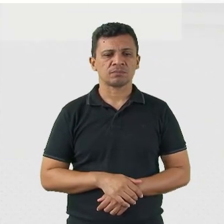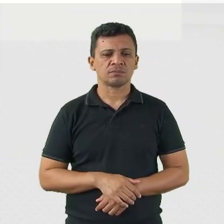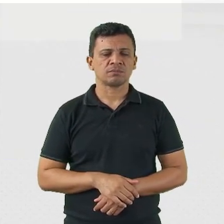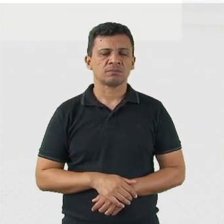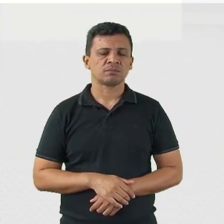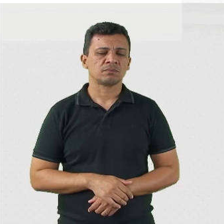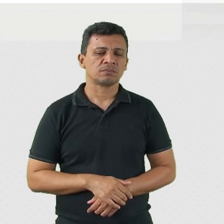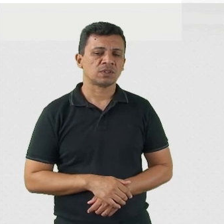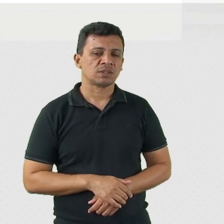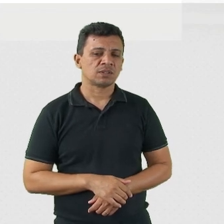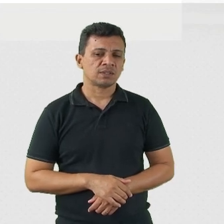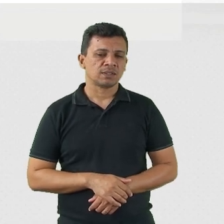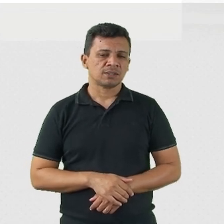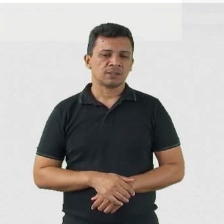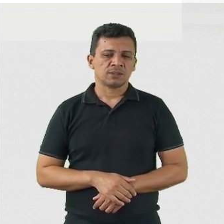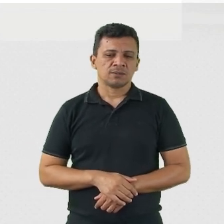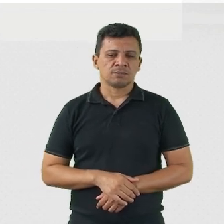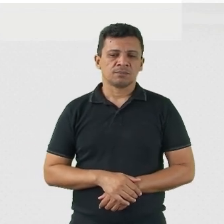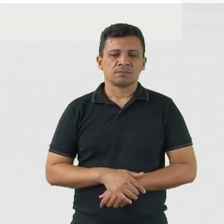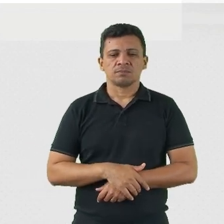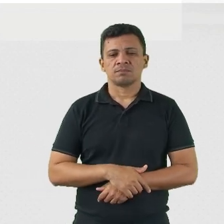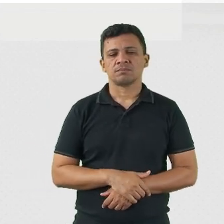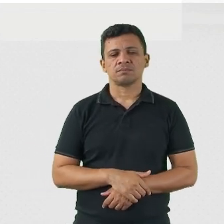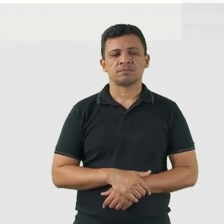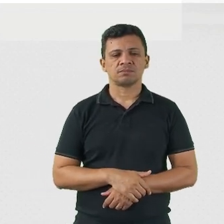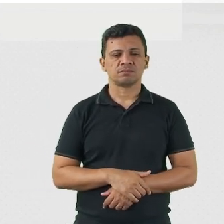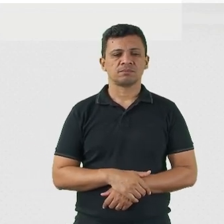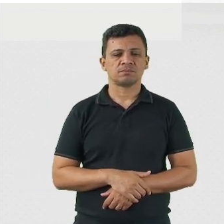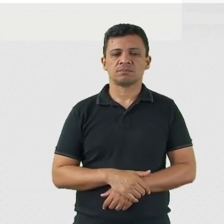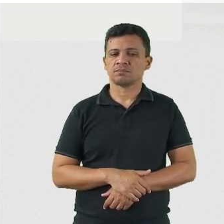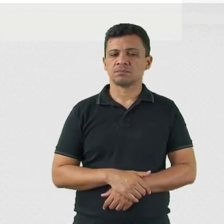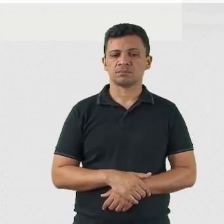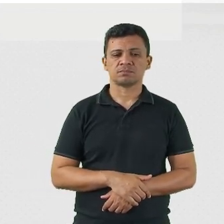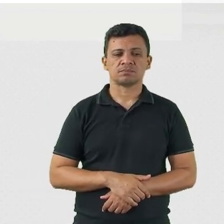Motorbikes will remain Vietnam's primary means of